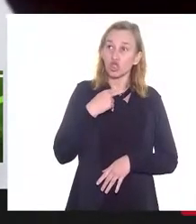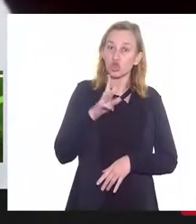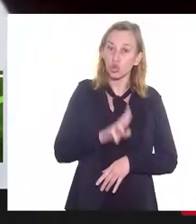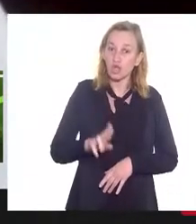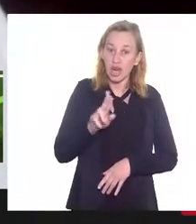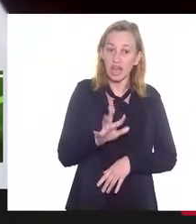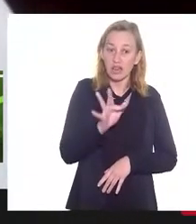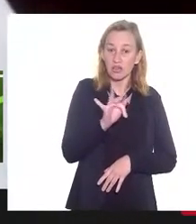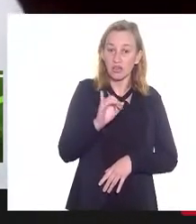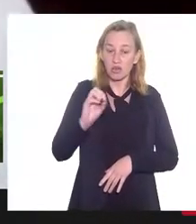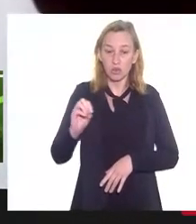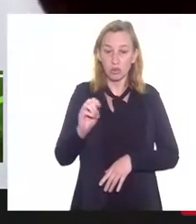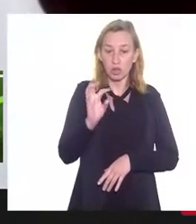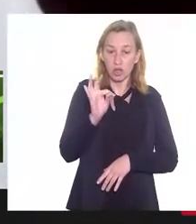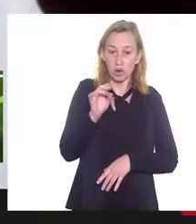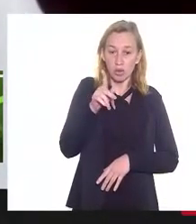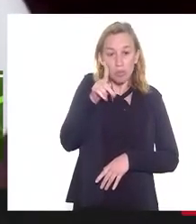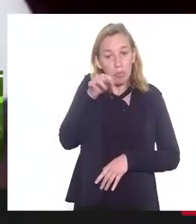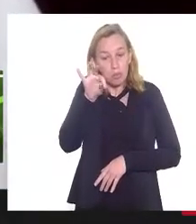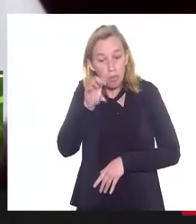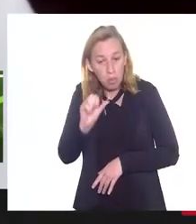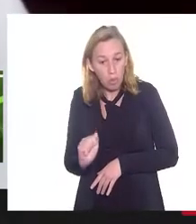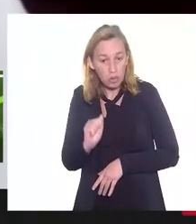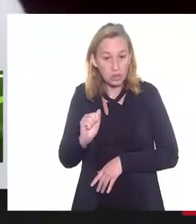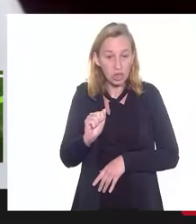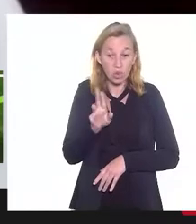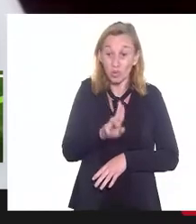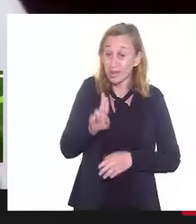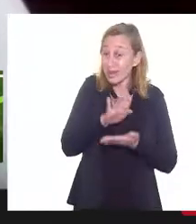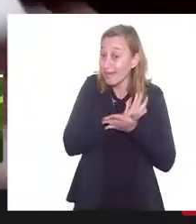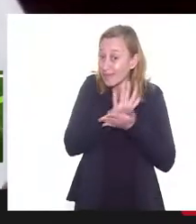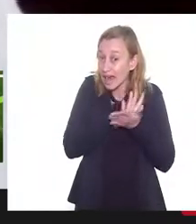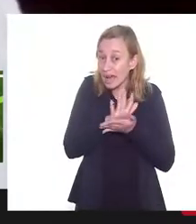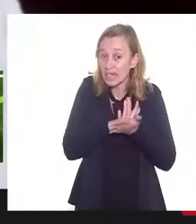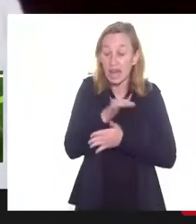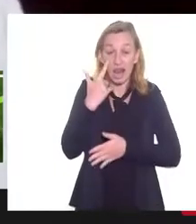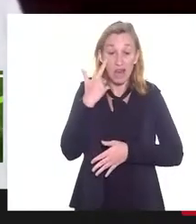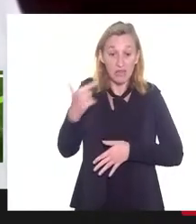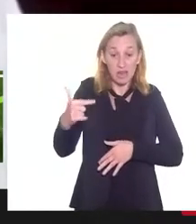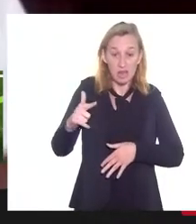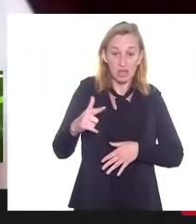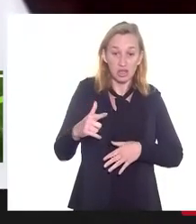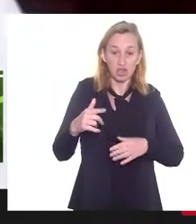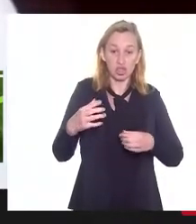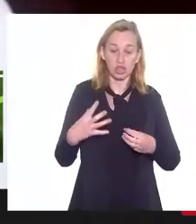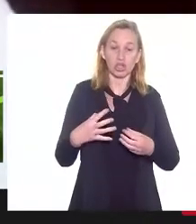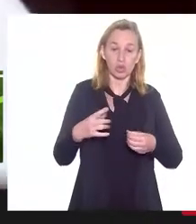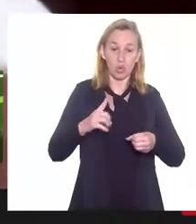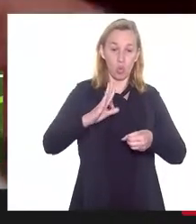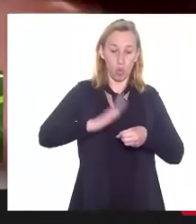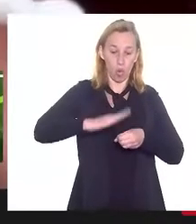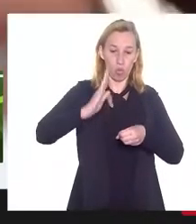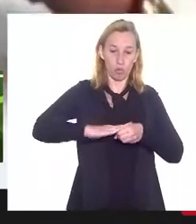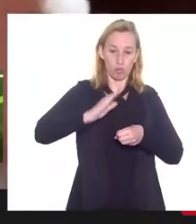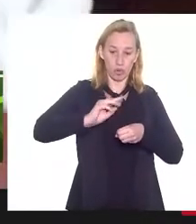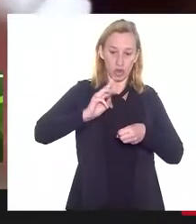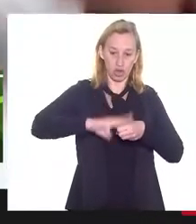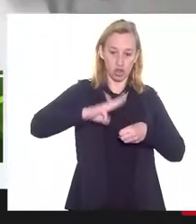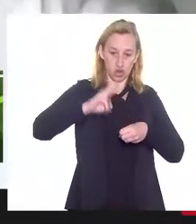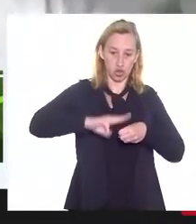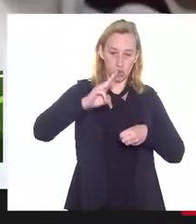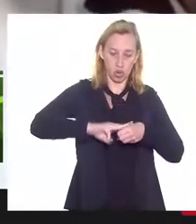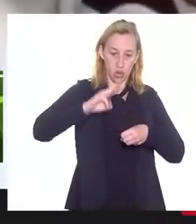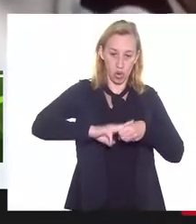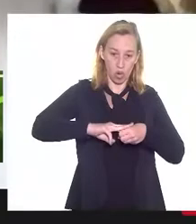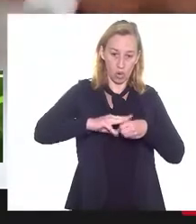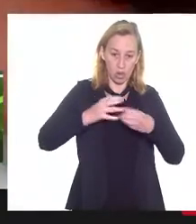podia usar torso, não podia usar nada. E ela pegava uma Kombi e vinha para cá. Dentro da Kombi,